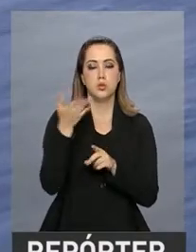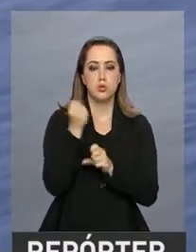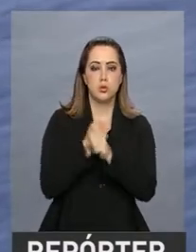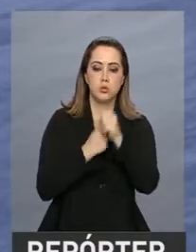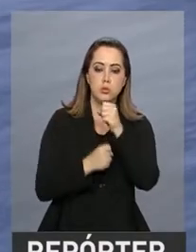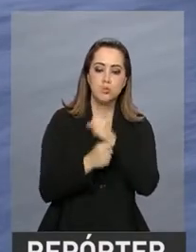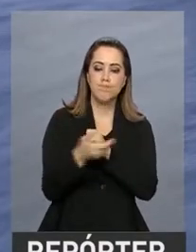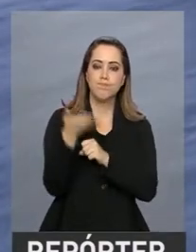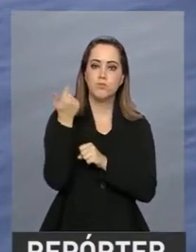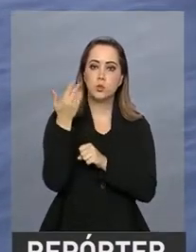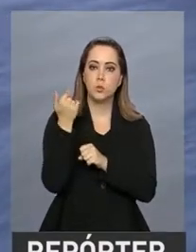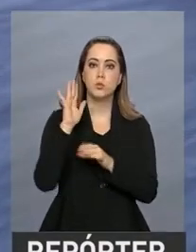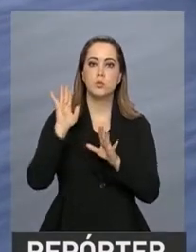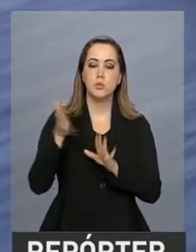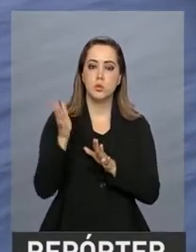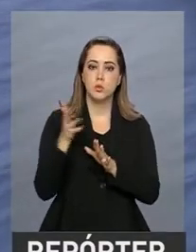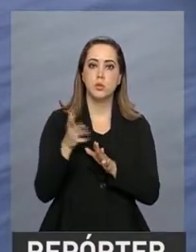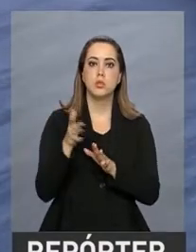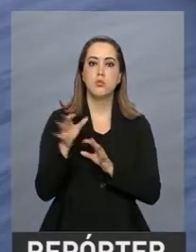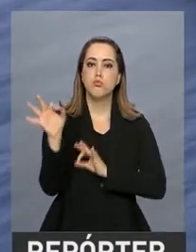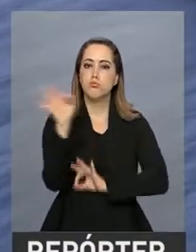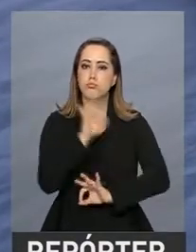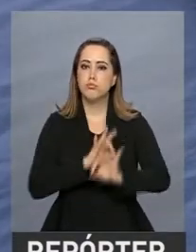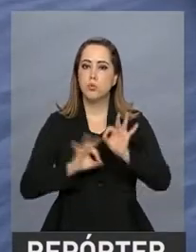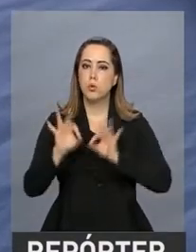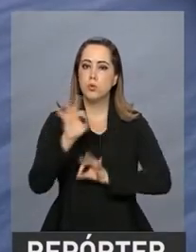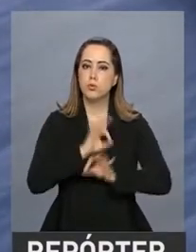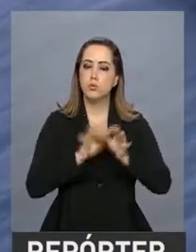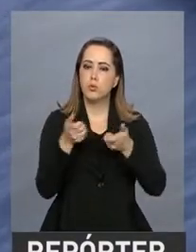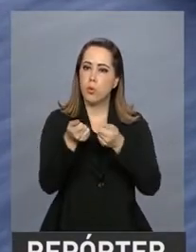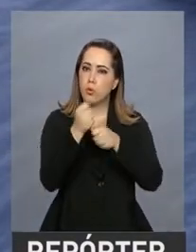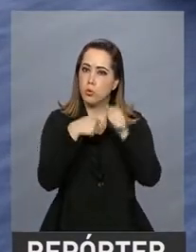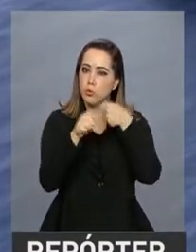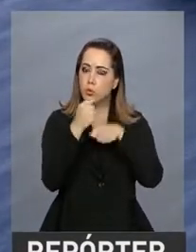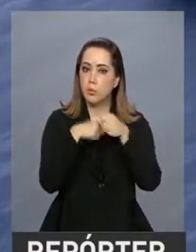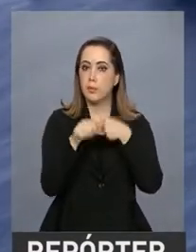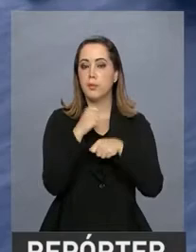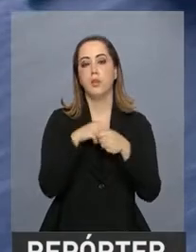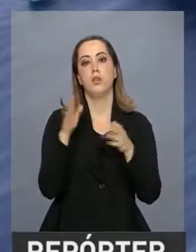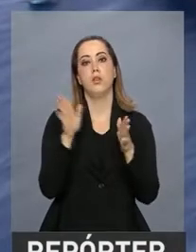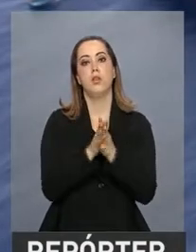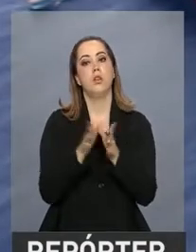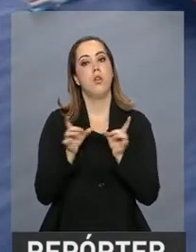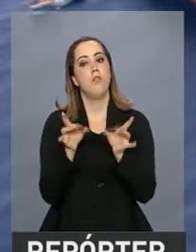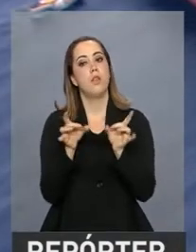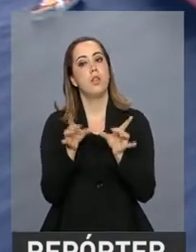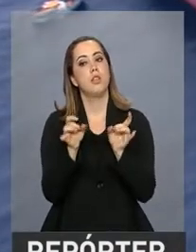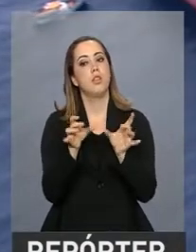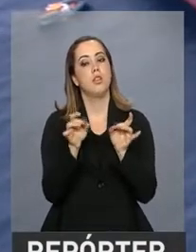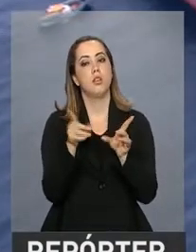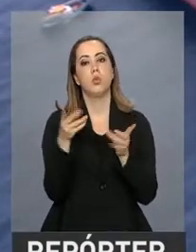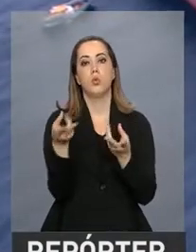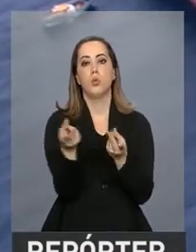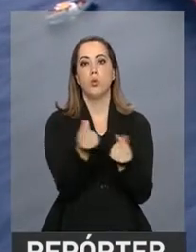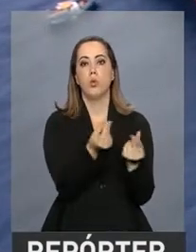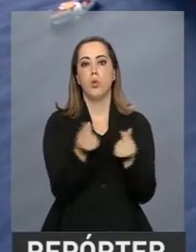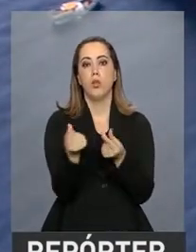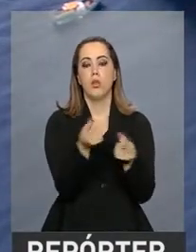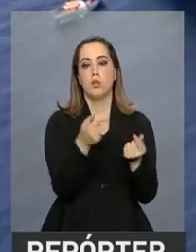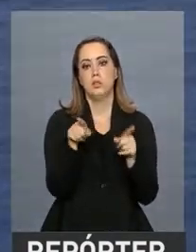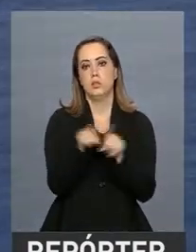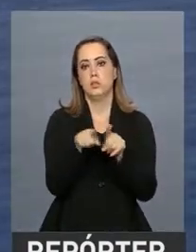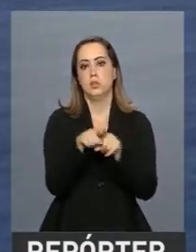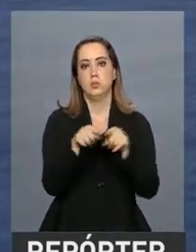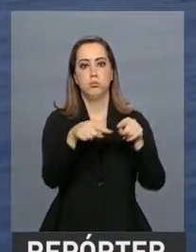desinvestimento que está refletindo positivamente neste ano ou seja a venda de ativos no exterior como por exemplo